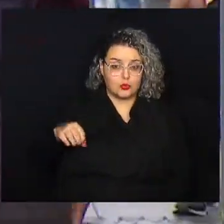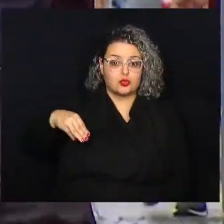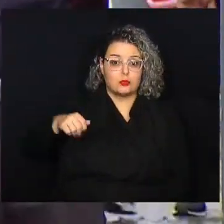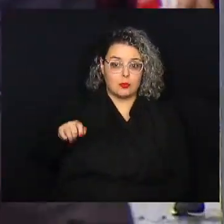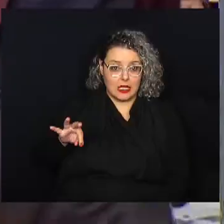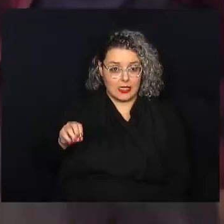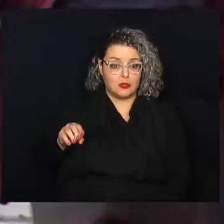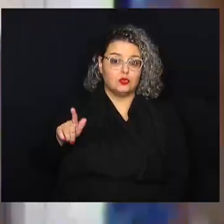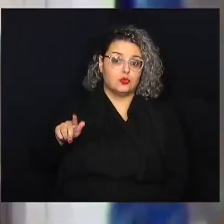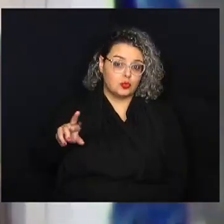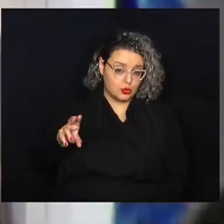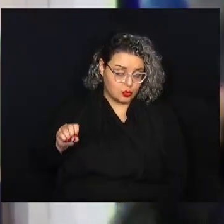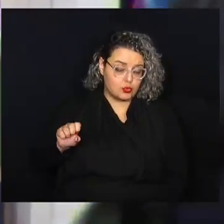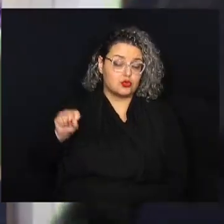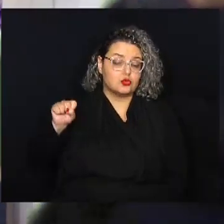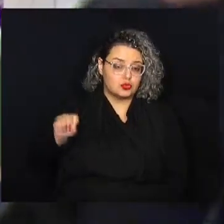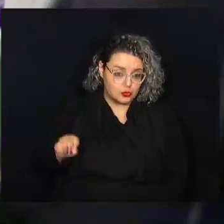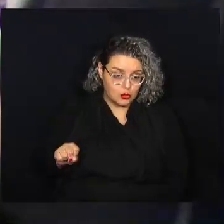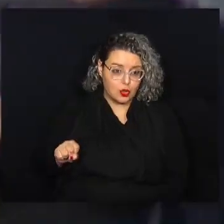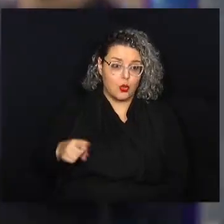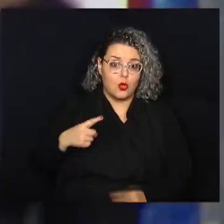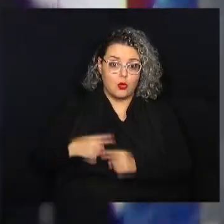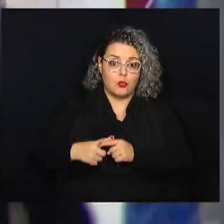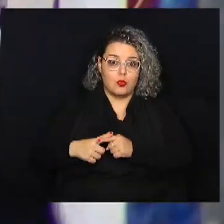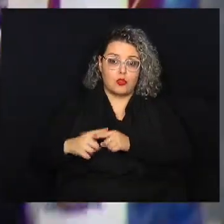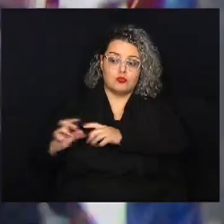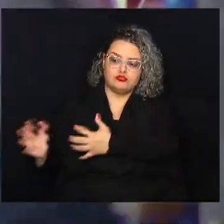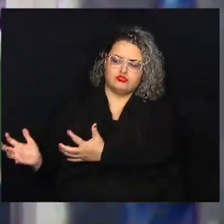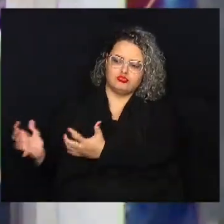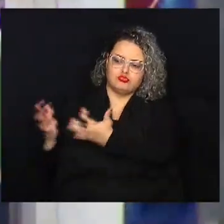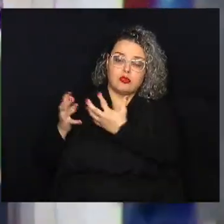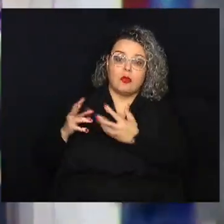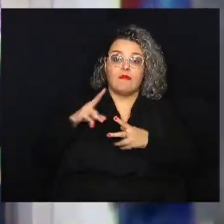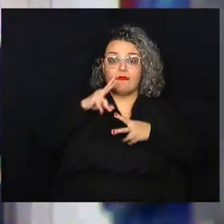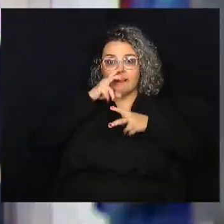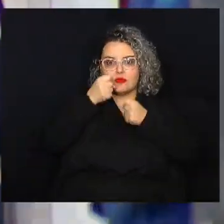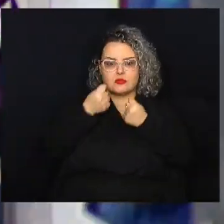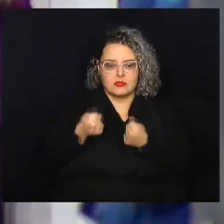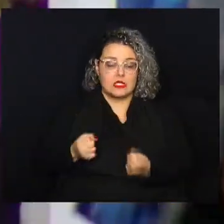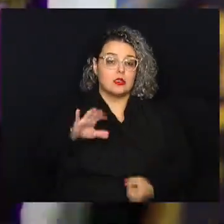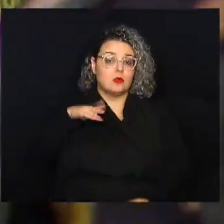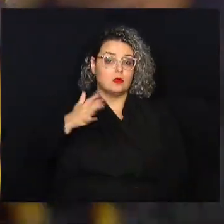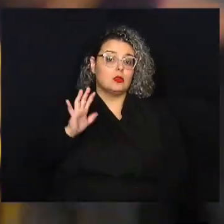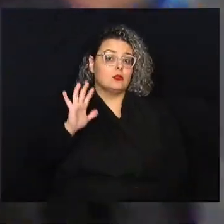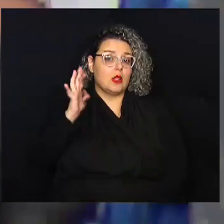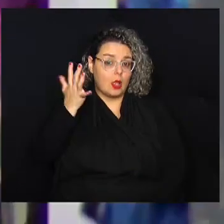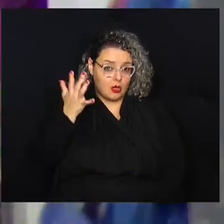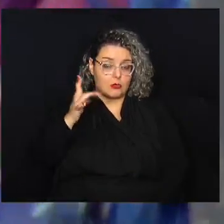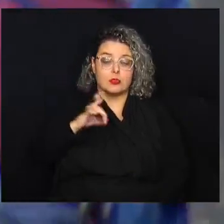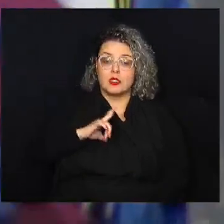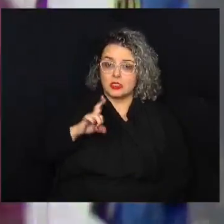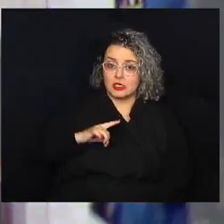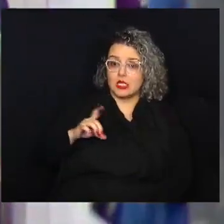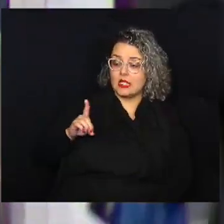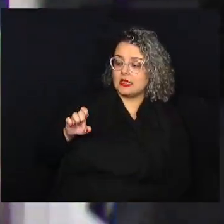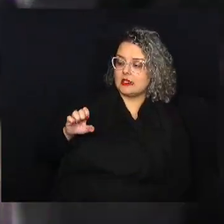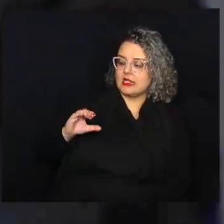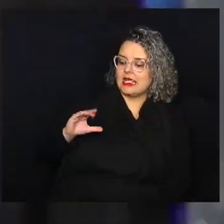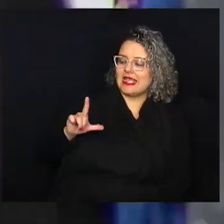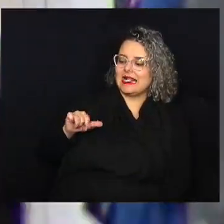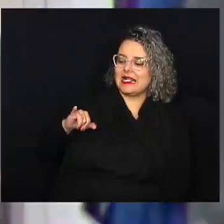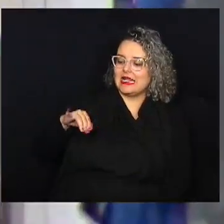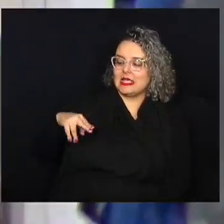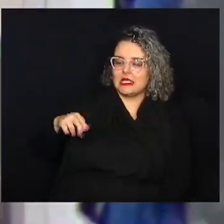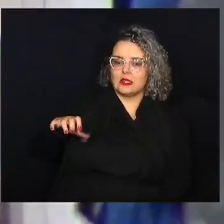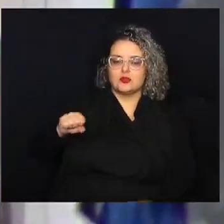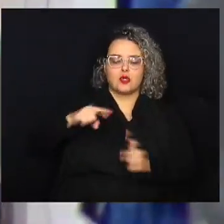frio de origem polar, porque foi uma massa muito continental. E quando acontece isso, realmente a gente tem declínios acentuados das